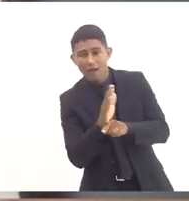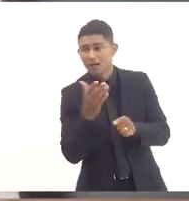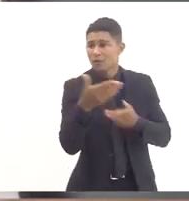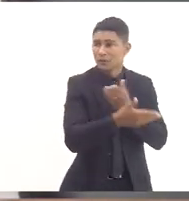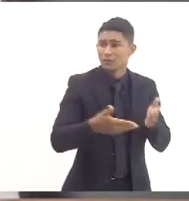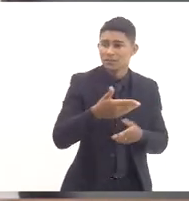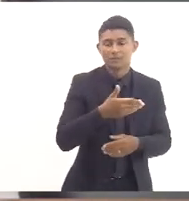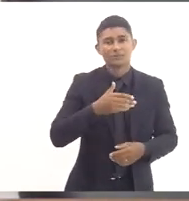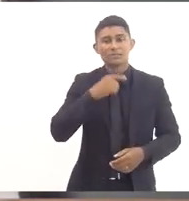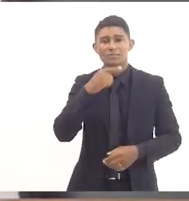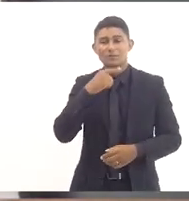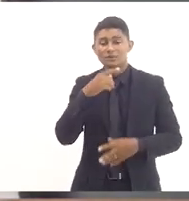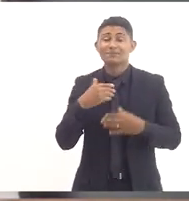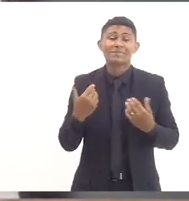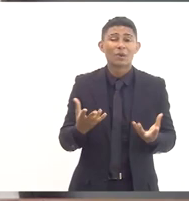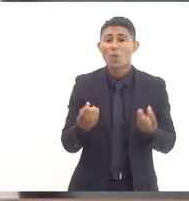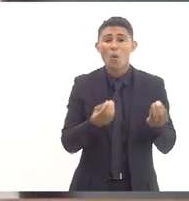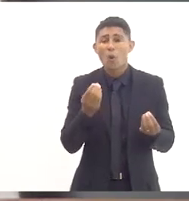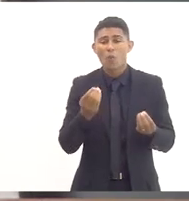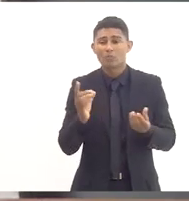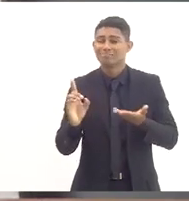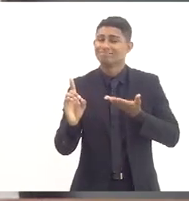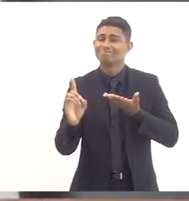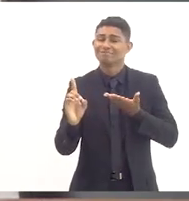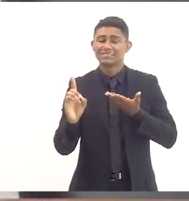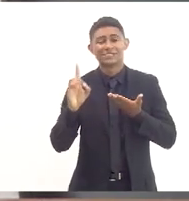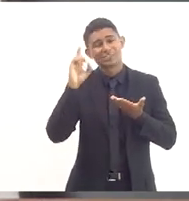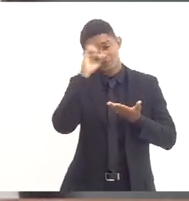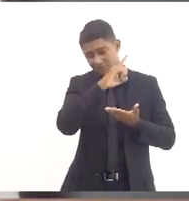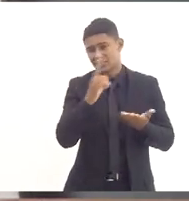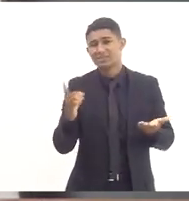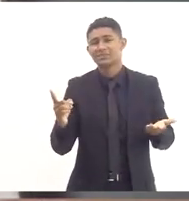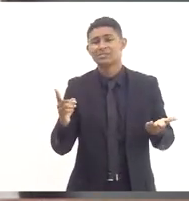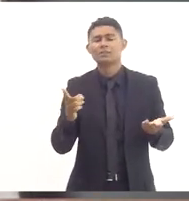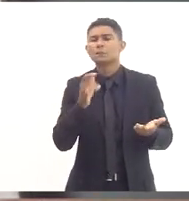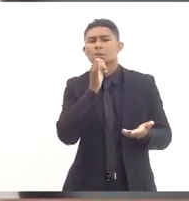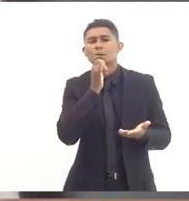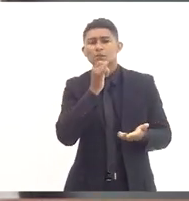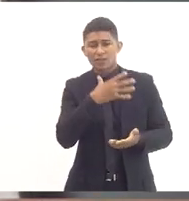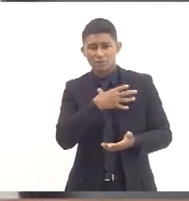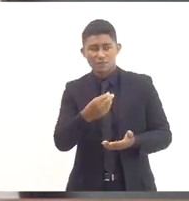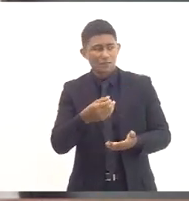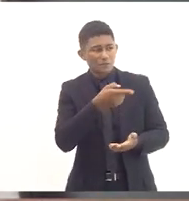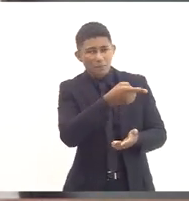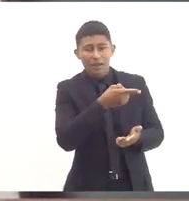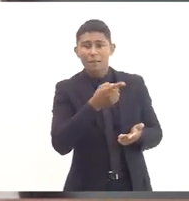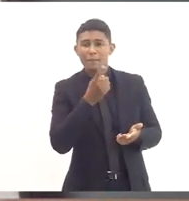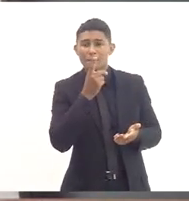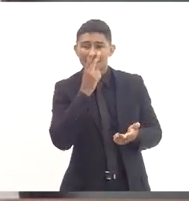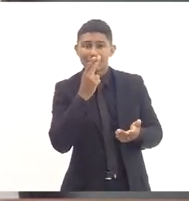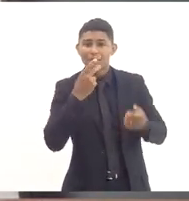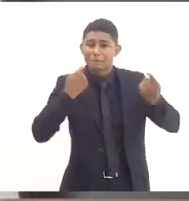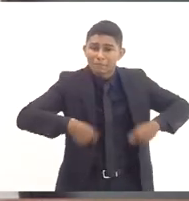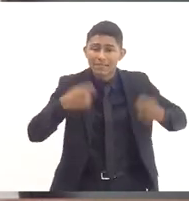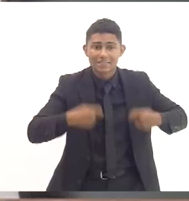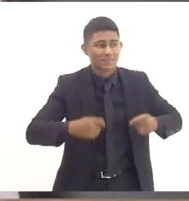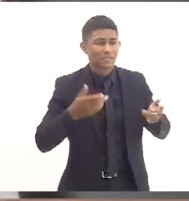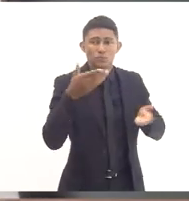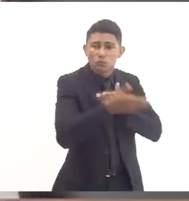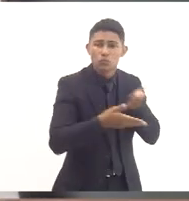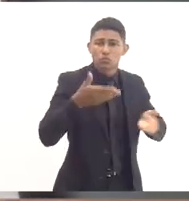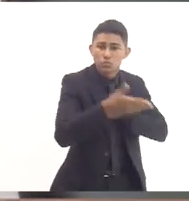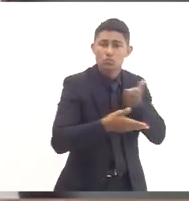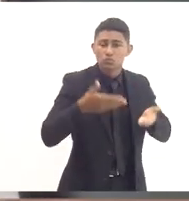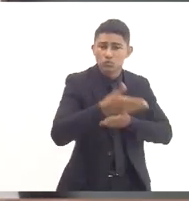viver a vida dela porque como é que ela vai fazer no caso de um um filho que tá Totalmente Dependente E aí entra o que eu sempre digo